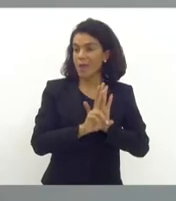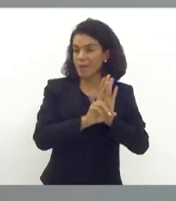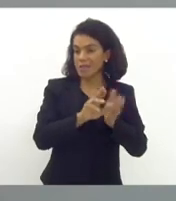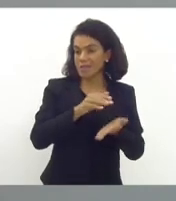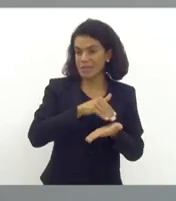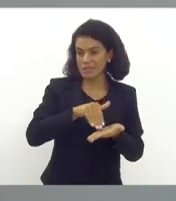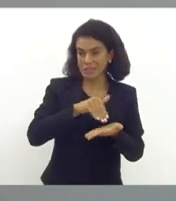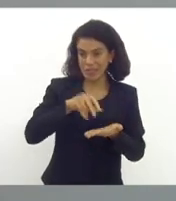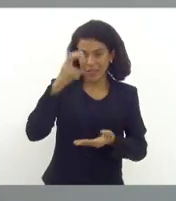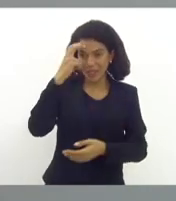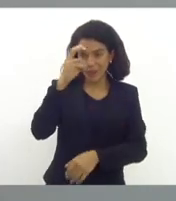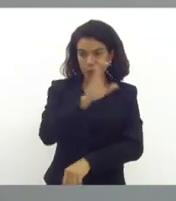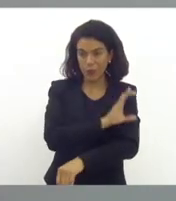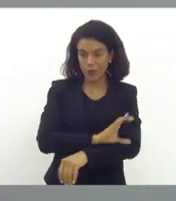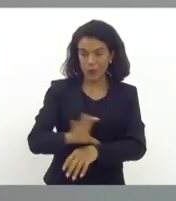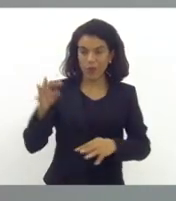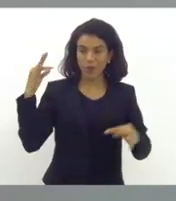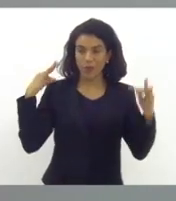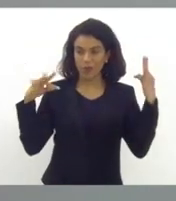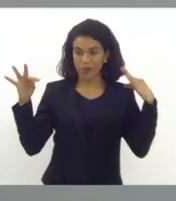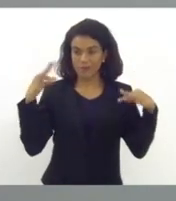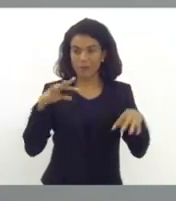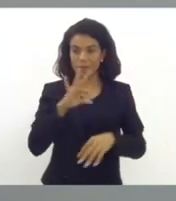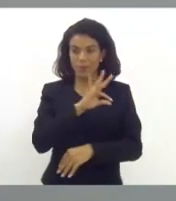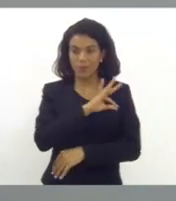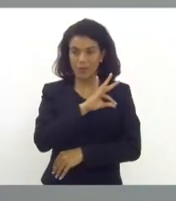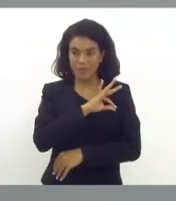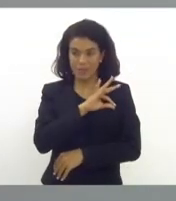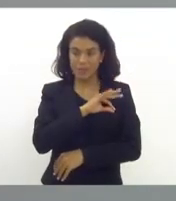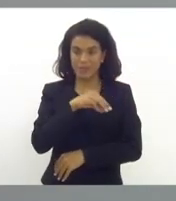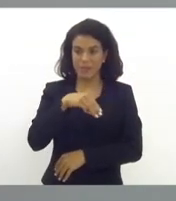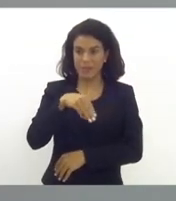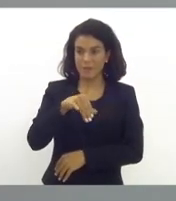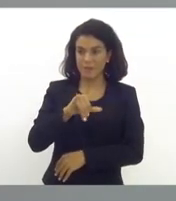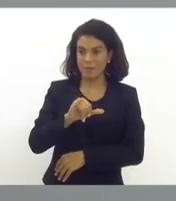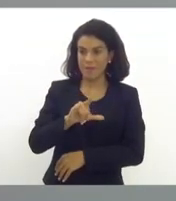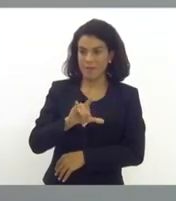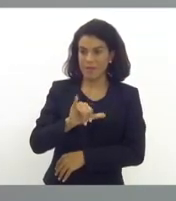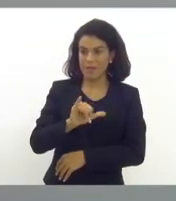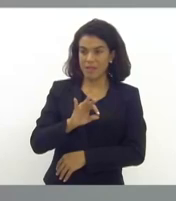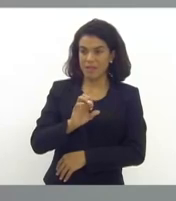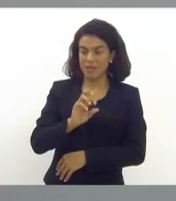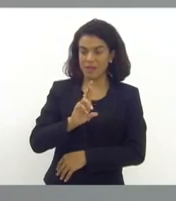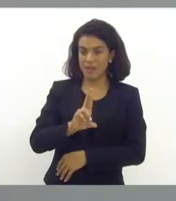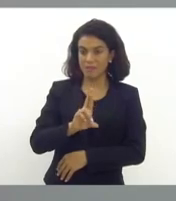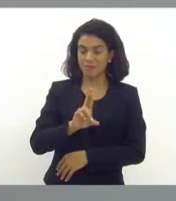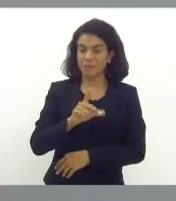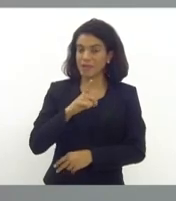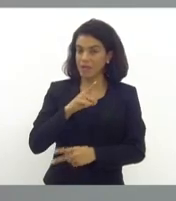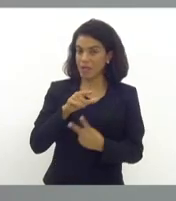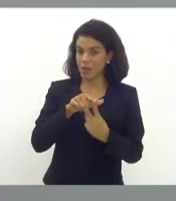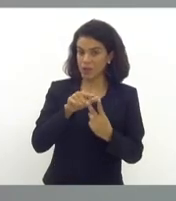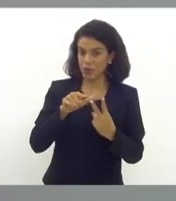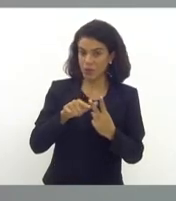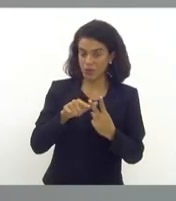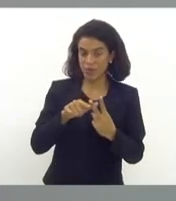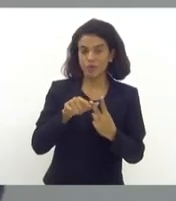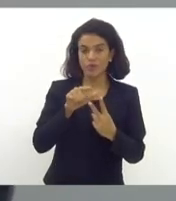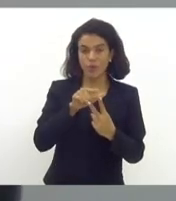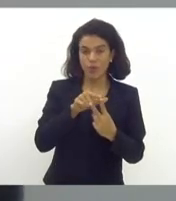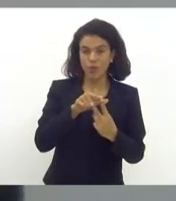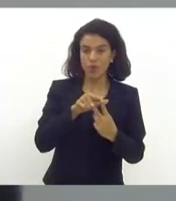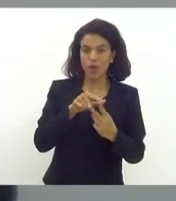secretaria de culturas de turismo e a polícia militar e a polícia civil obviamente né porque tem duas ações a da